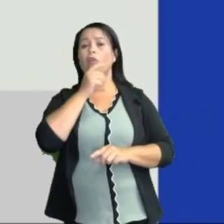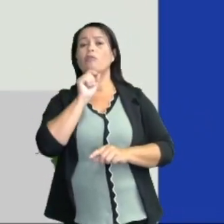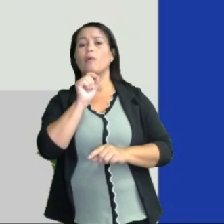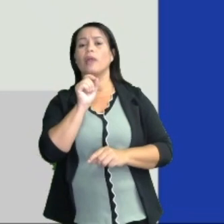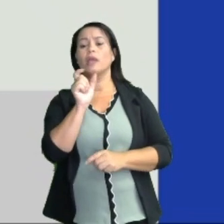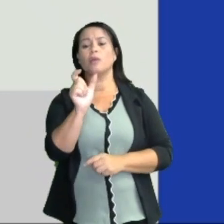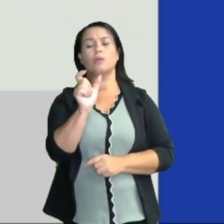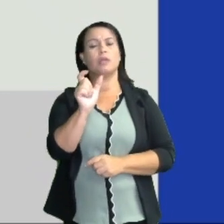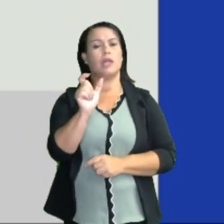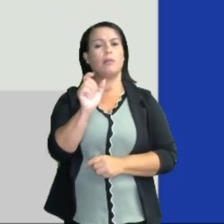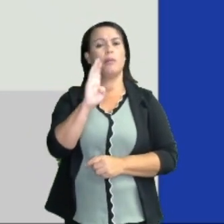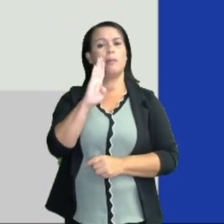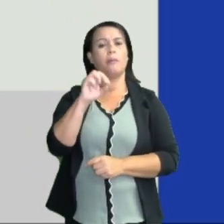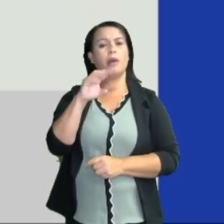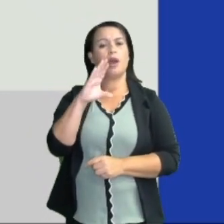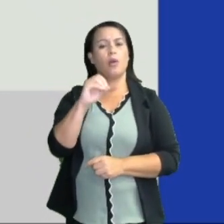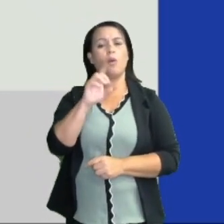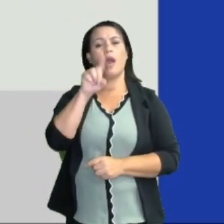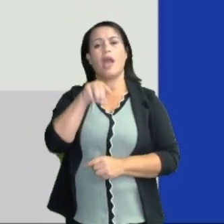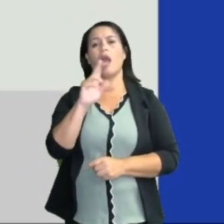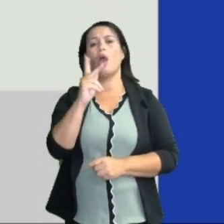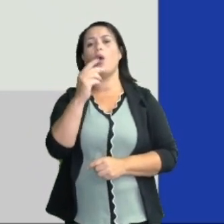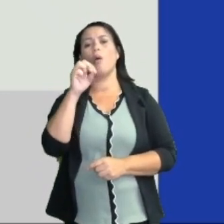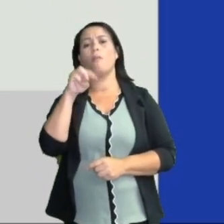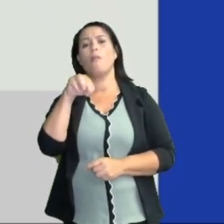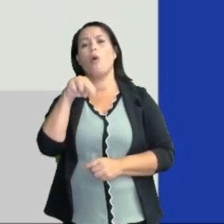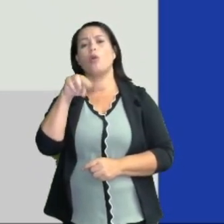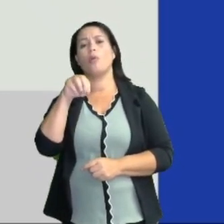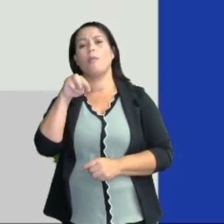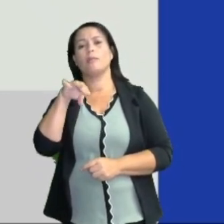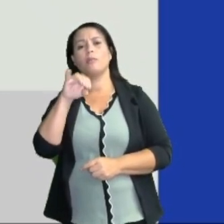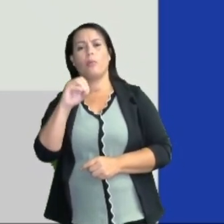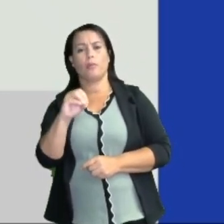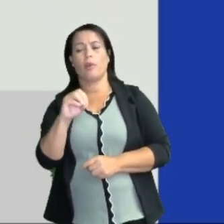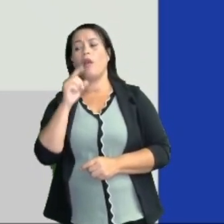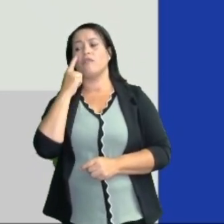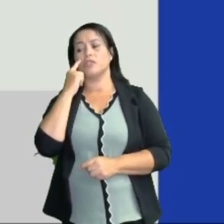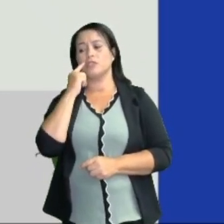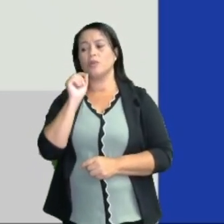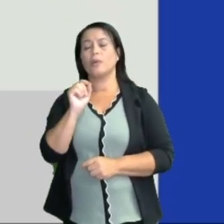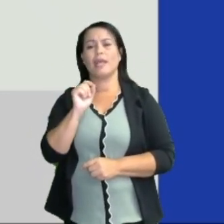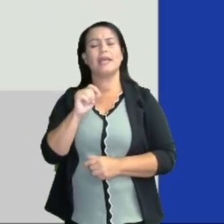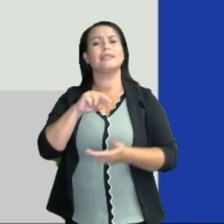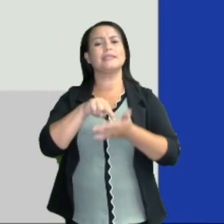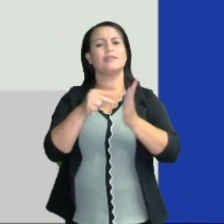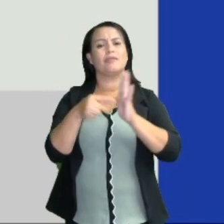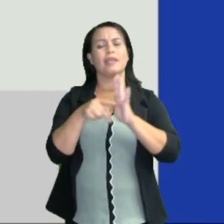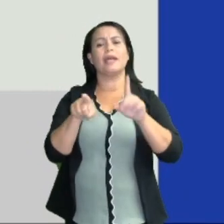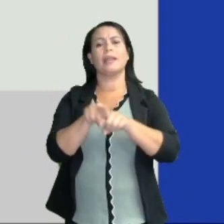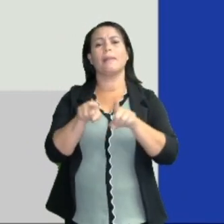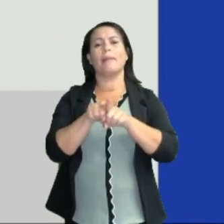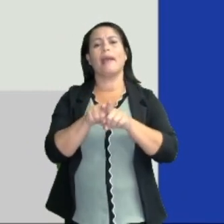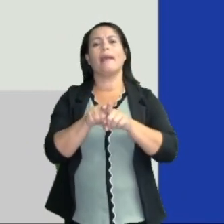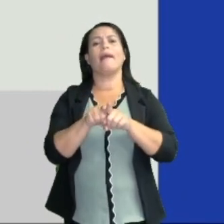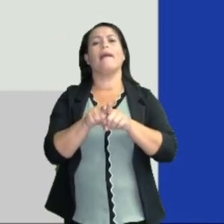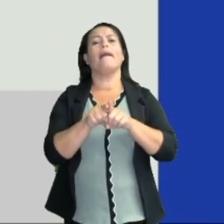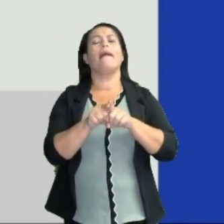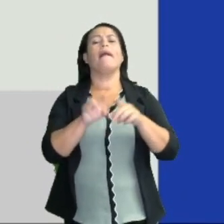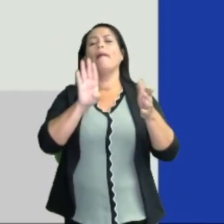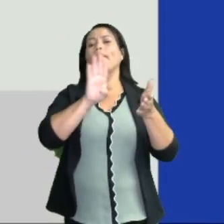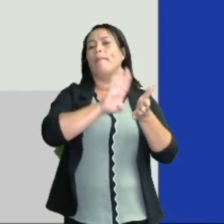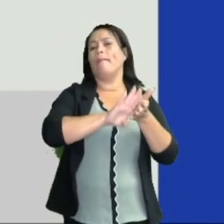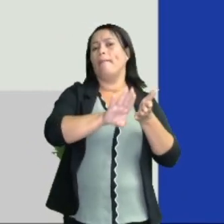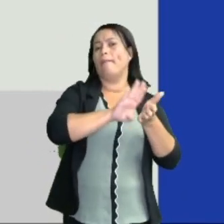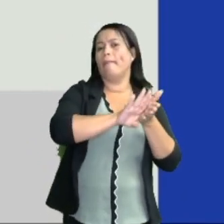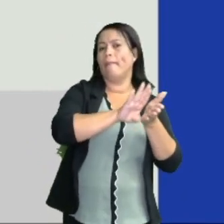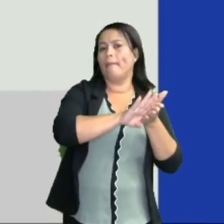banco é homônimo. A mesma palavra significa instituição financeira, agência